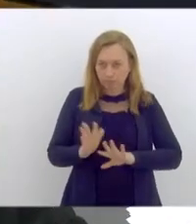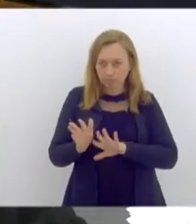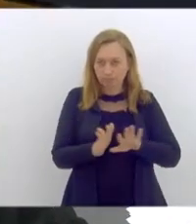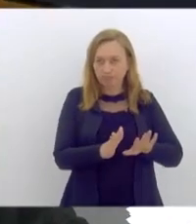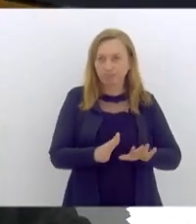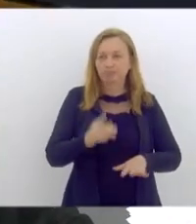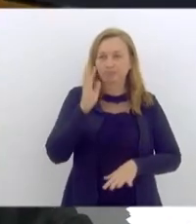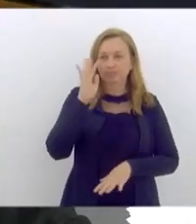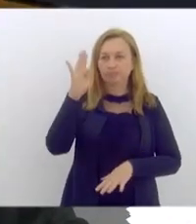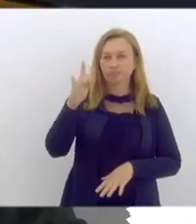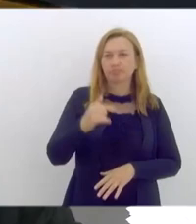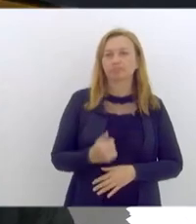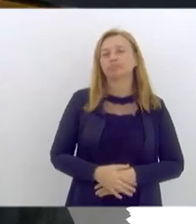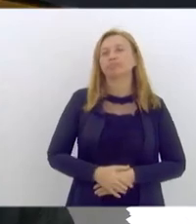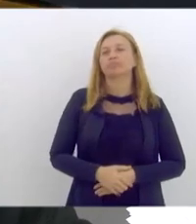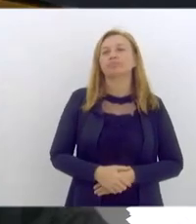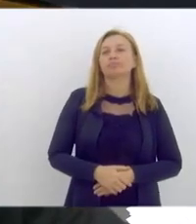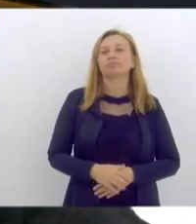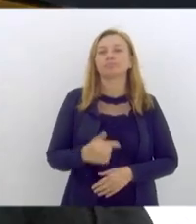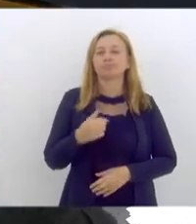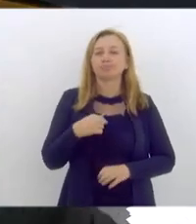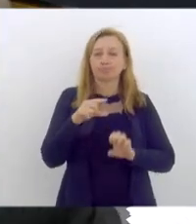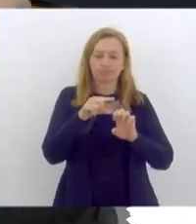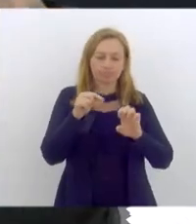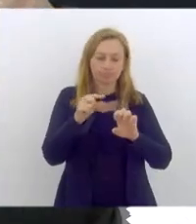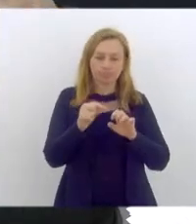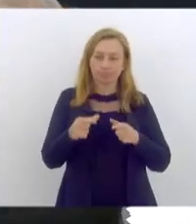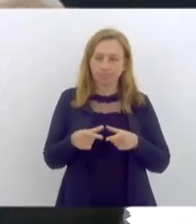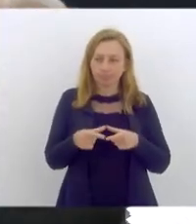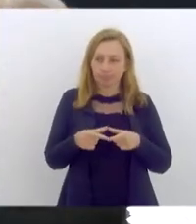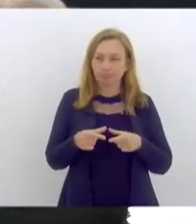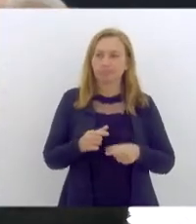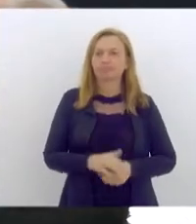Imagine que eu seja um pequeno empreendedor